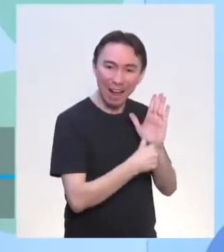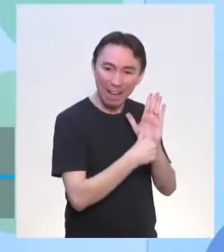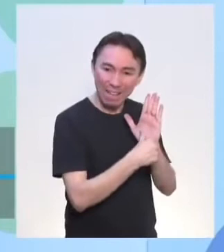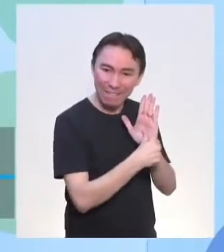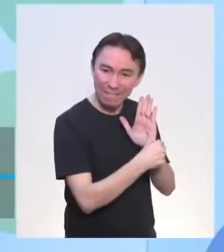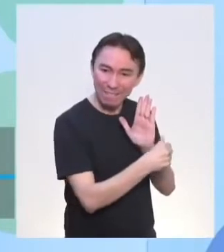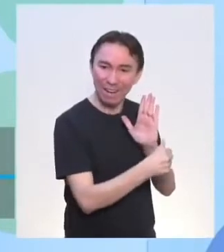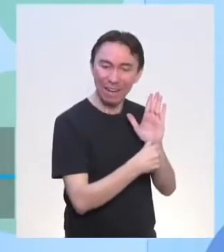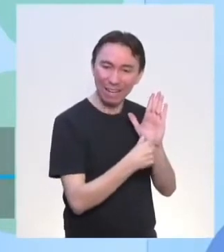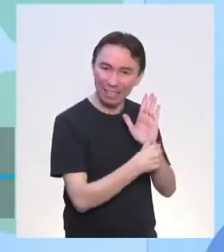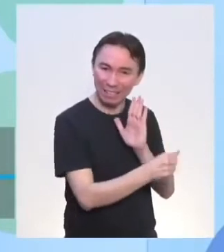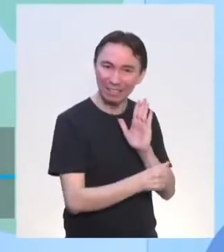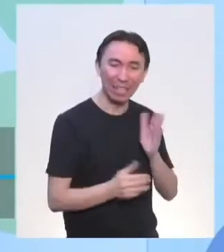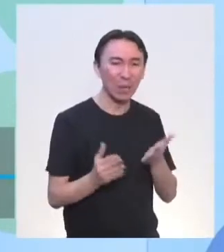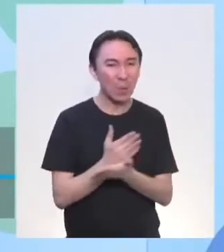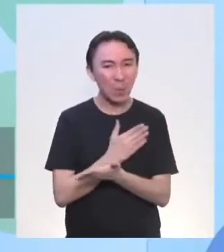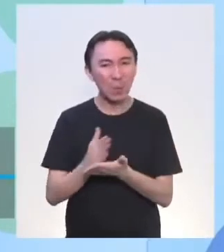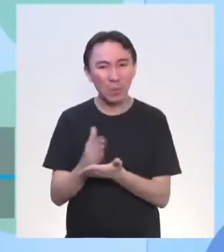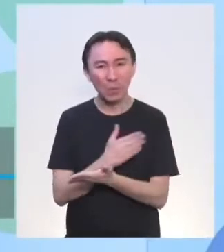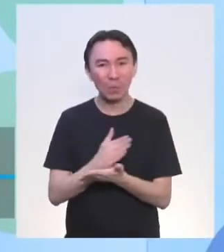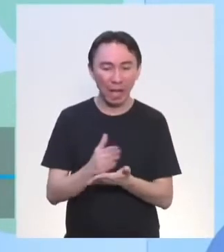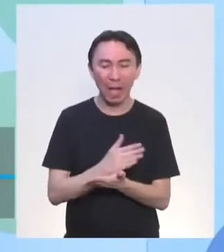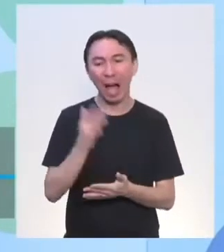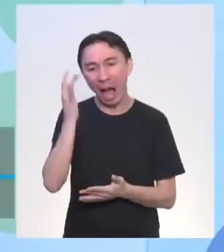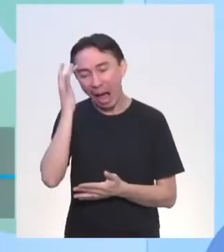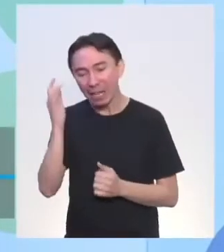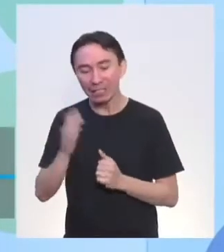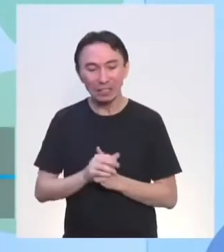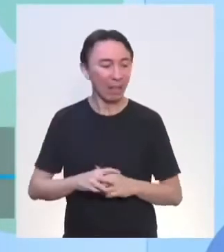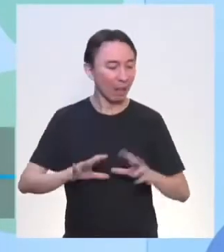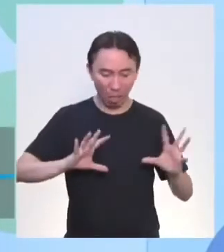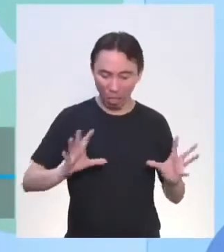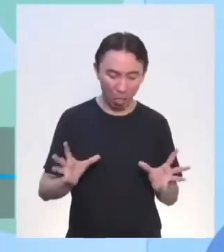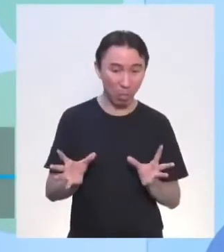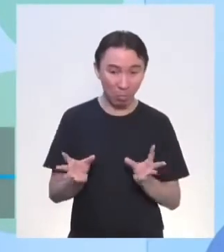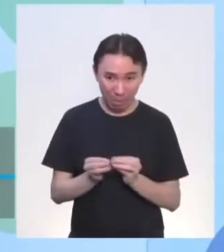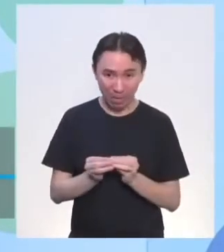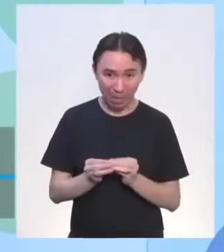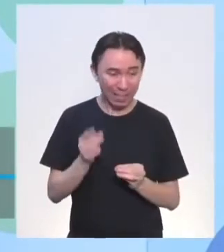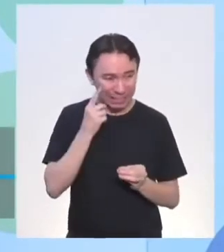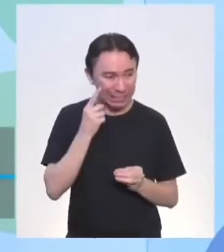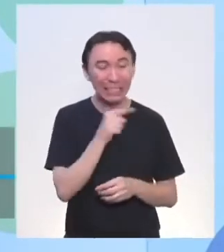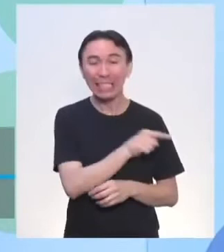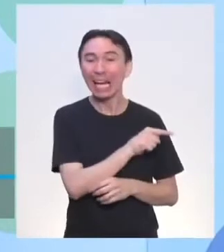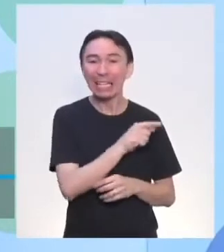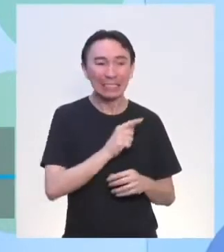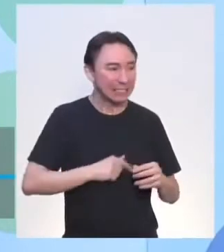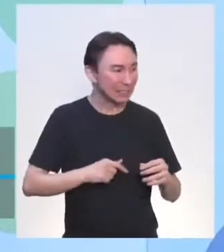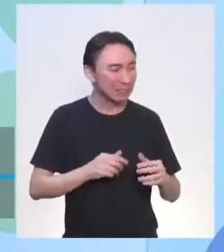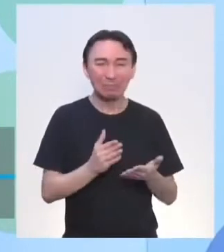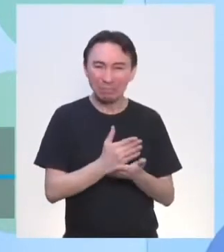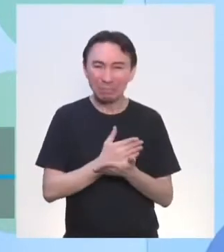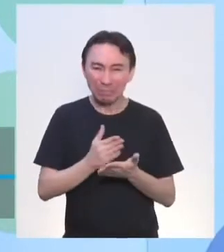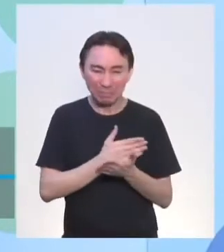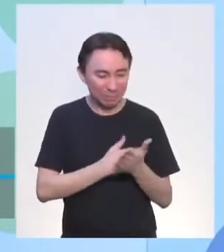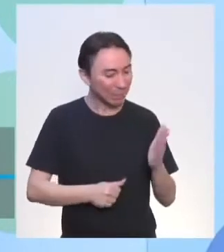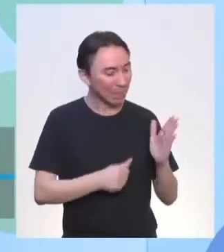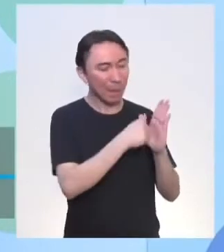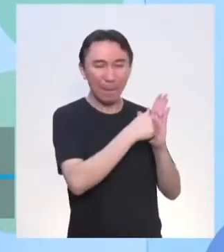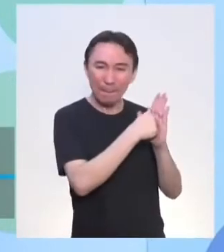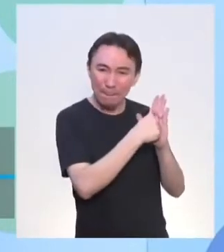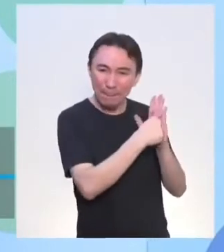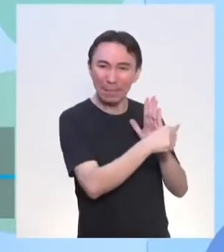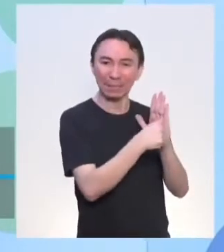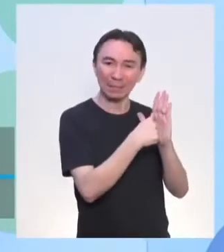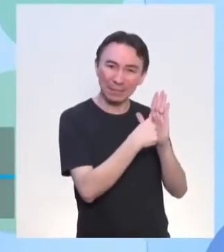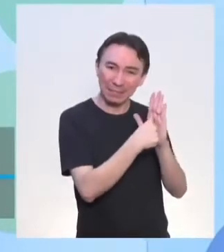resumir é pincelar trechos de parágrafos ou períodos e ir colocando no texto daquela